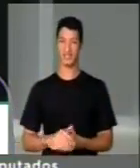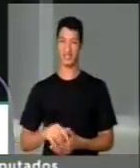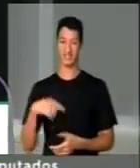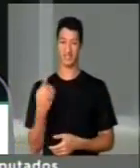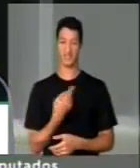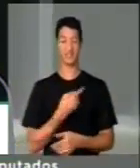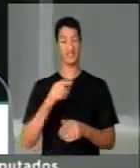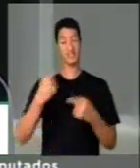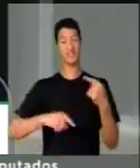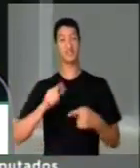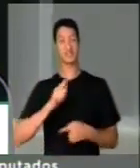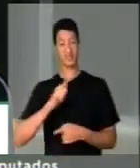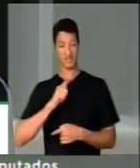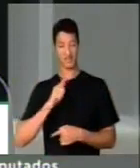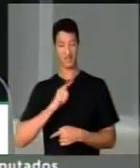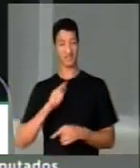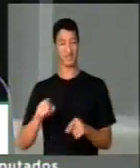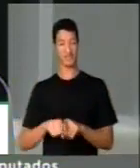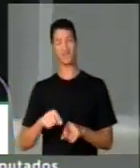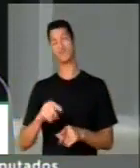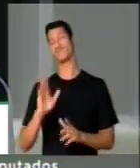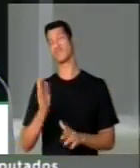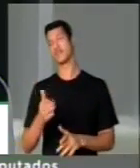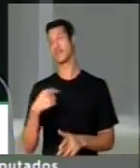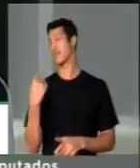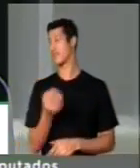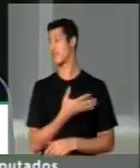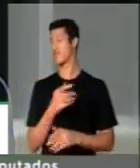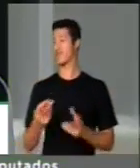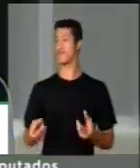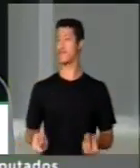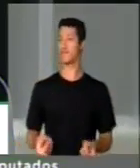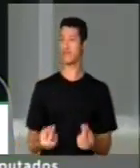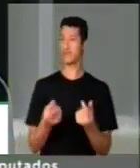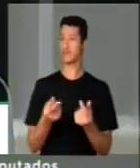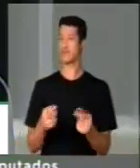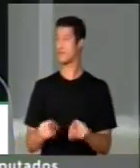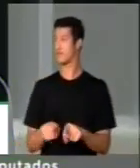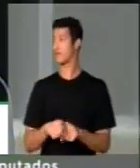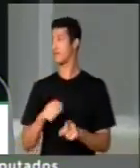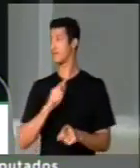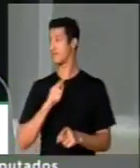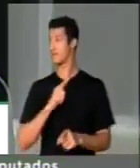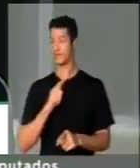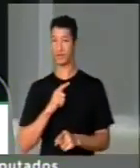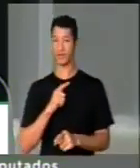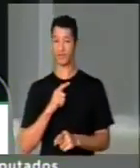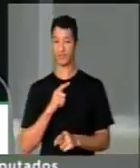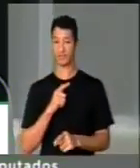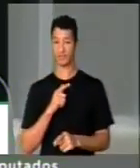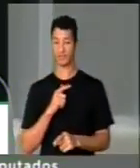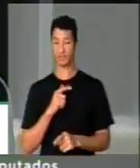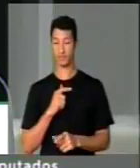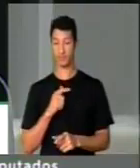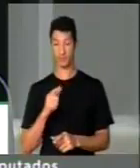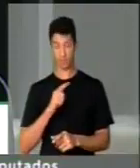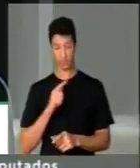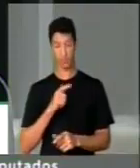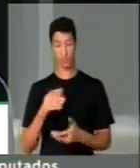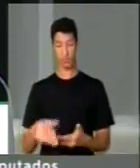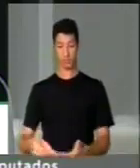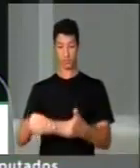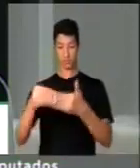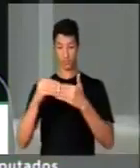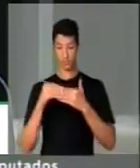dívida, o que tem gerado uma fadiga a novos investimentos que deveriam ser realizados pelos produtores. Por isso eu quero